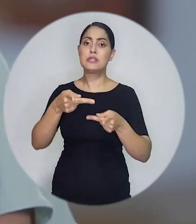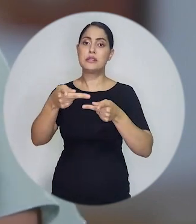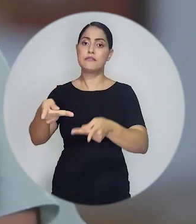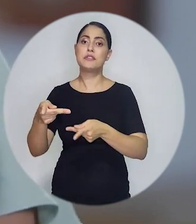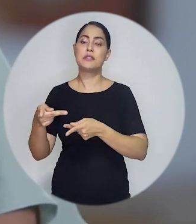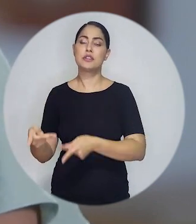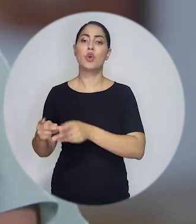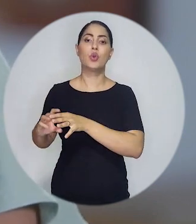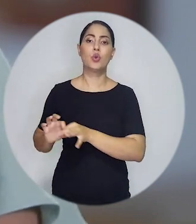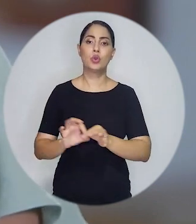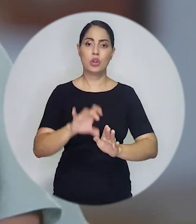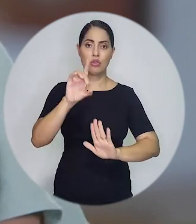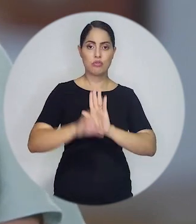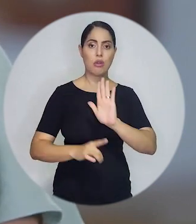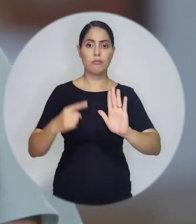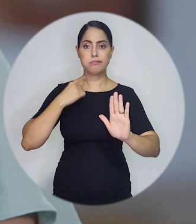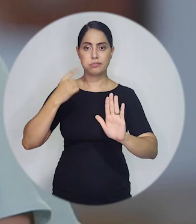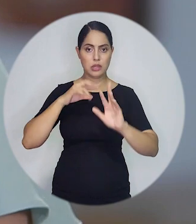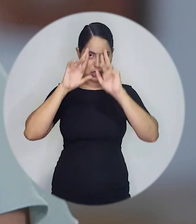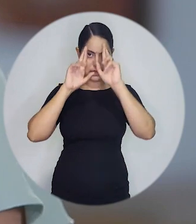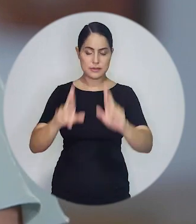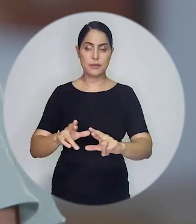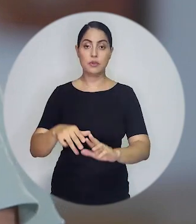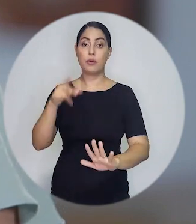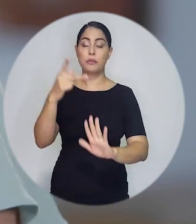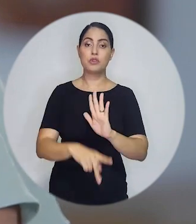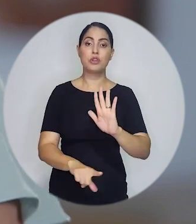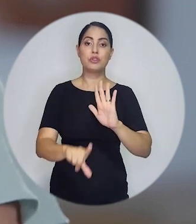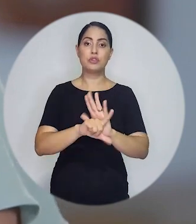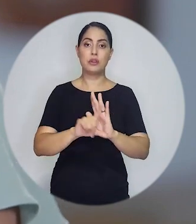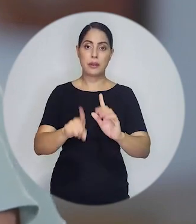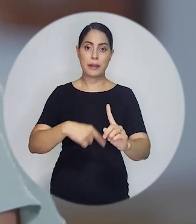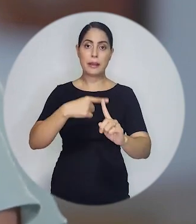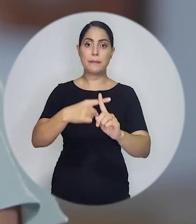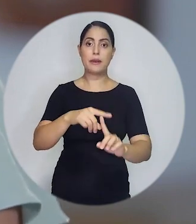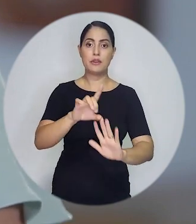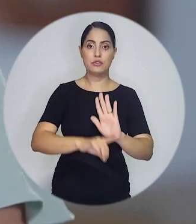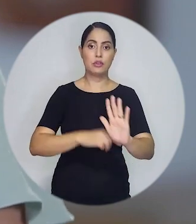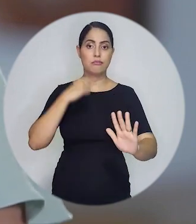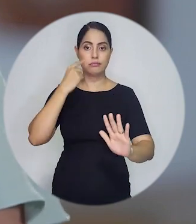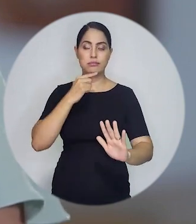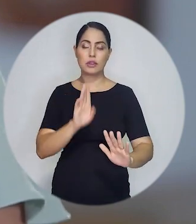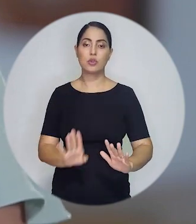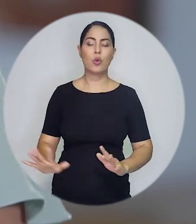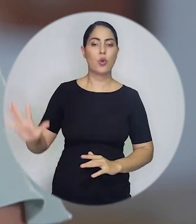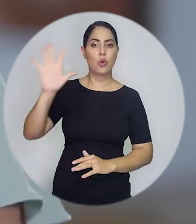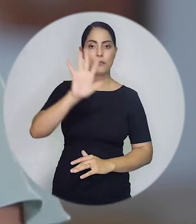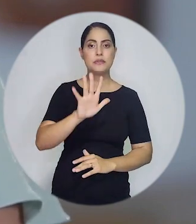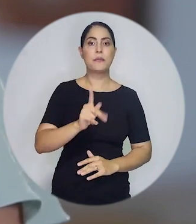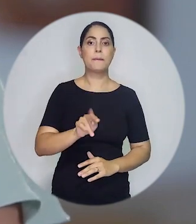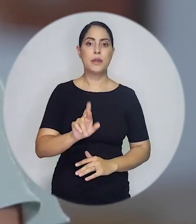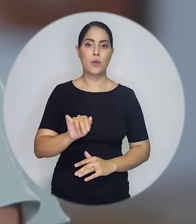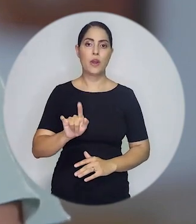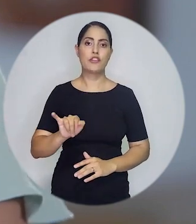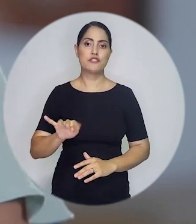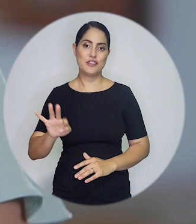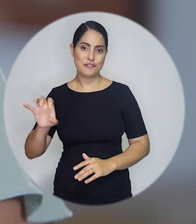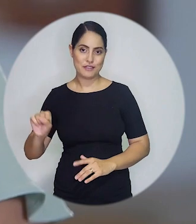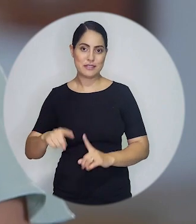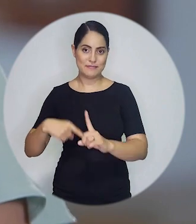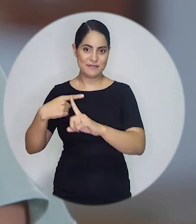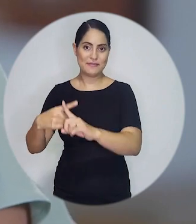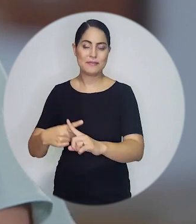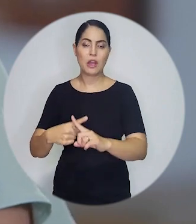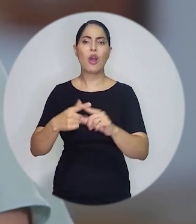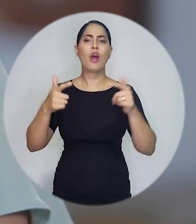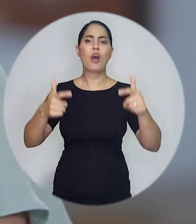para reforçar a necessidade do respeito às prerrogativas da classe, por meio do projeto Mais Prerrogativas pelo Brasil. O grupo